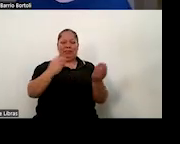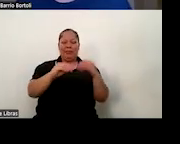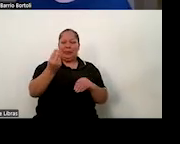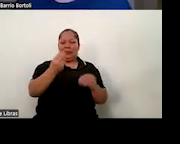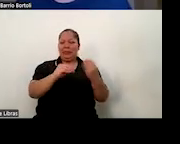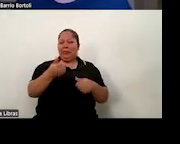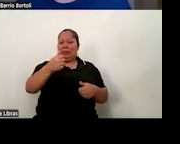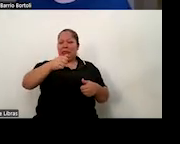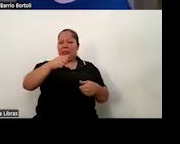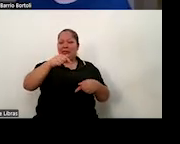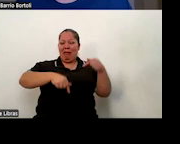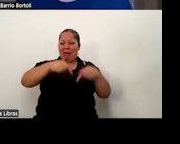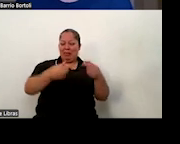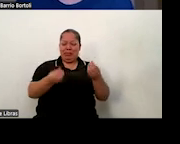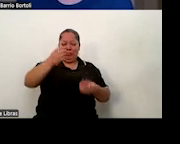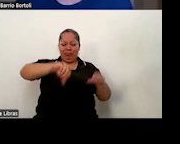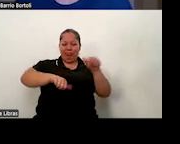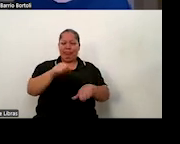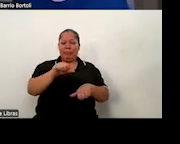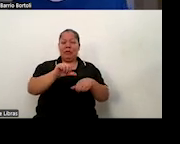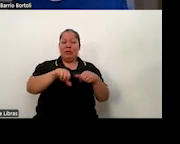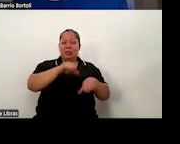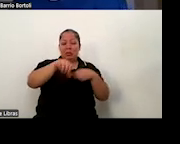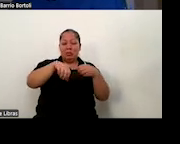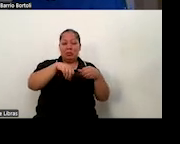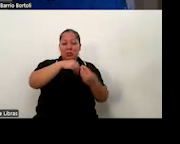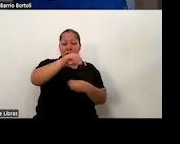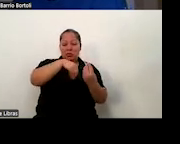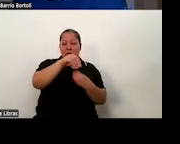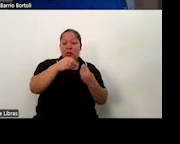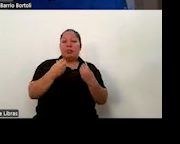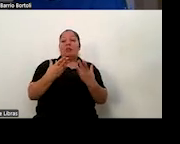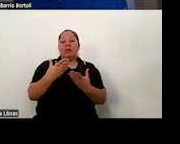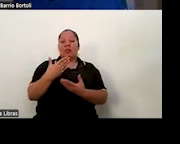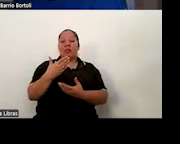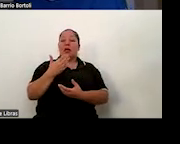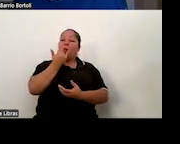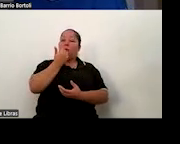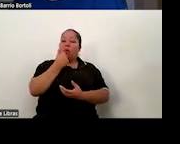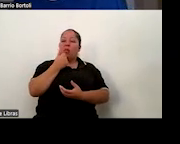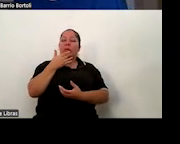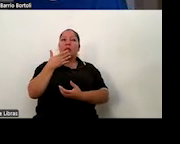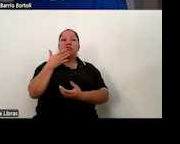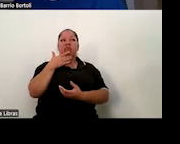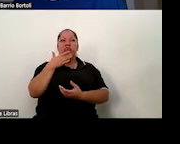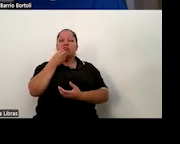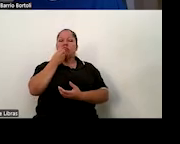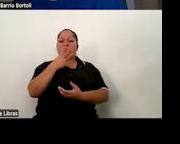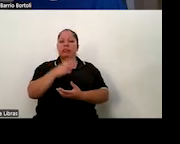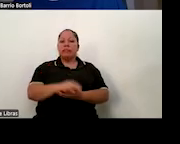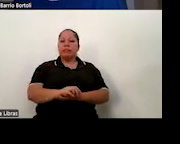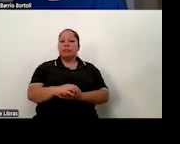para dar um sabor assim melhor. Então, aqui nesse outro lado, a gente vê, por exemplo, o abacaxi. O abacaxi é um alimento in